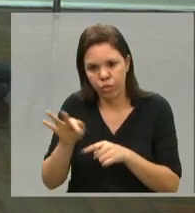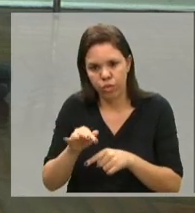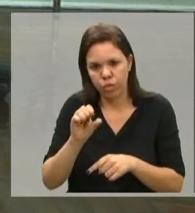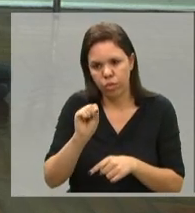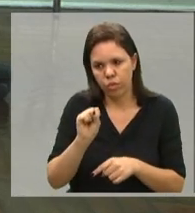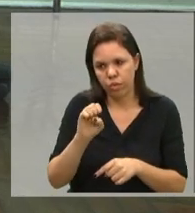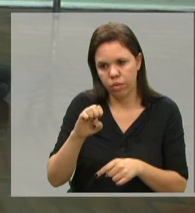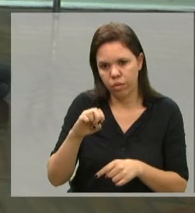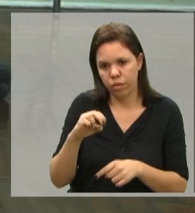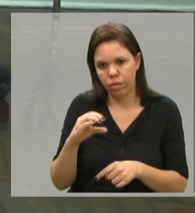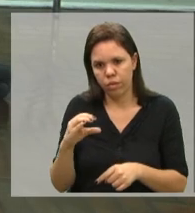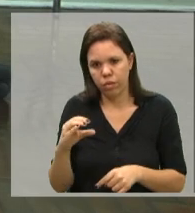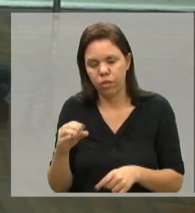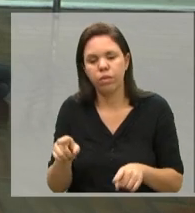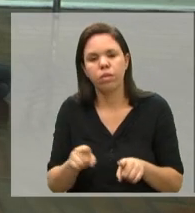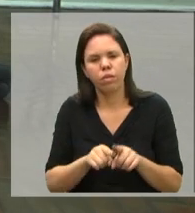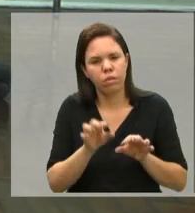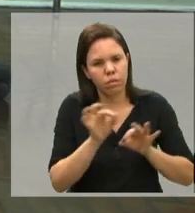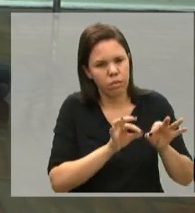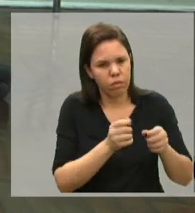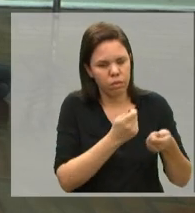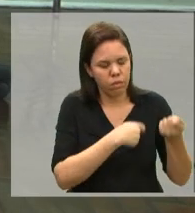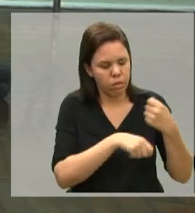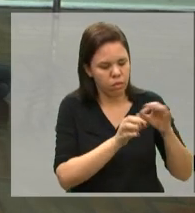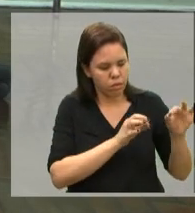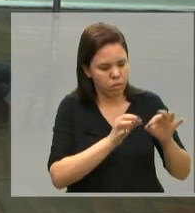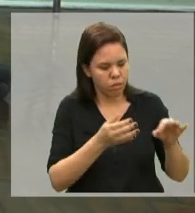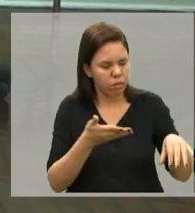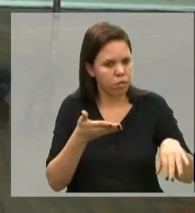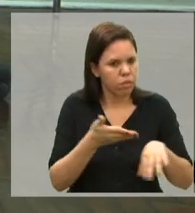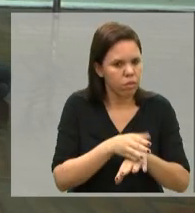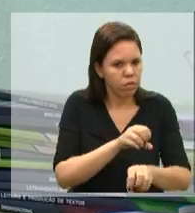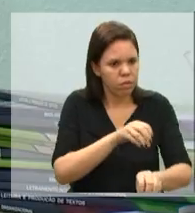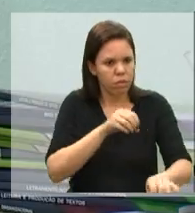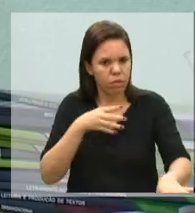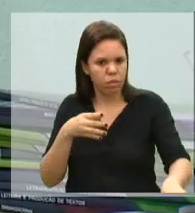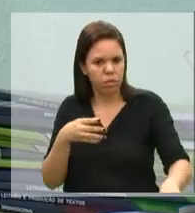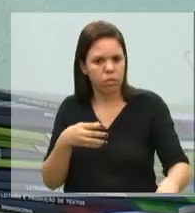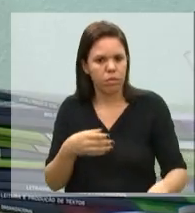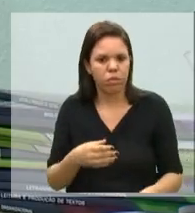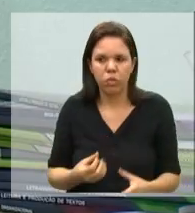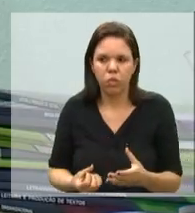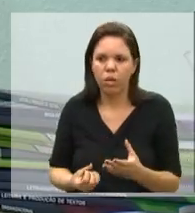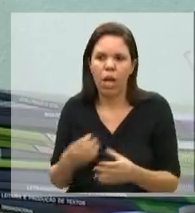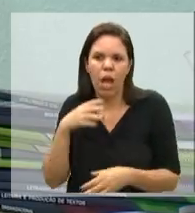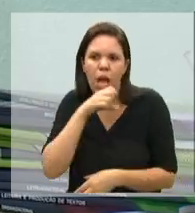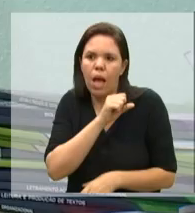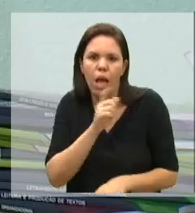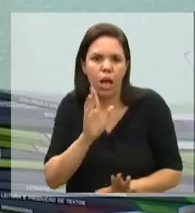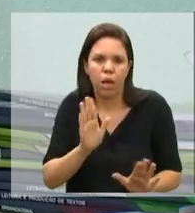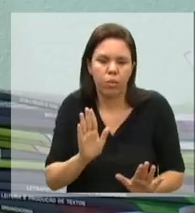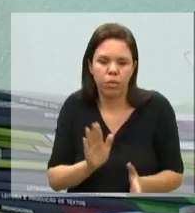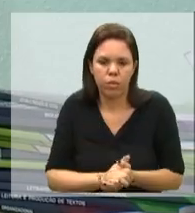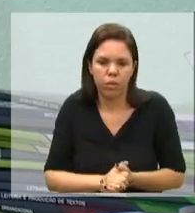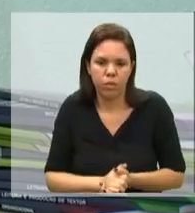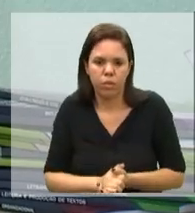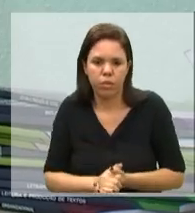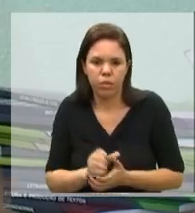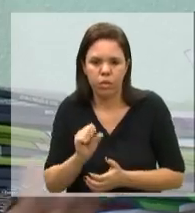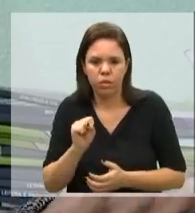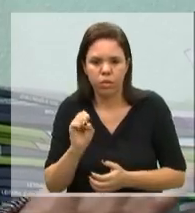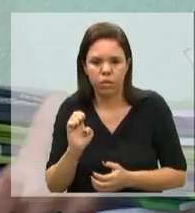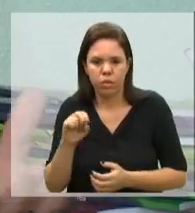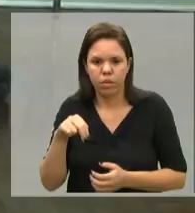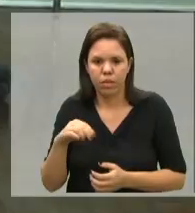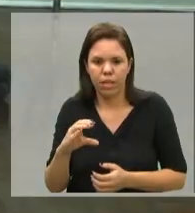Senac, são instituições que se planejaram para entrar na modalidade EAD. Ela não surgiu da noite para o dia. Né? No caso do Senac, a gente está